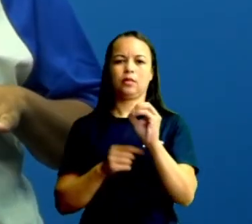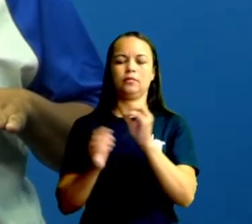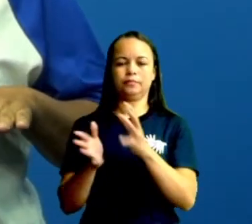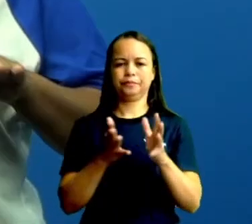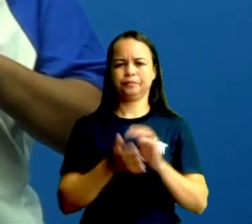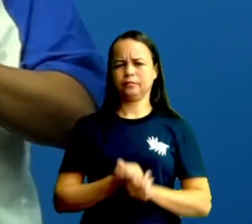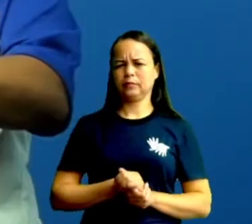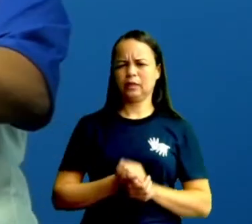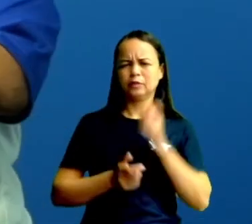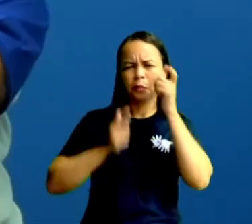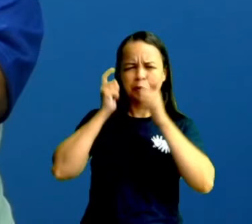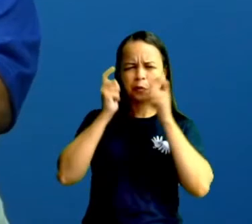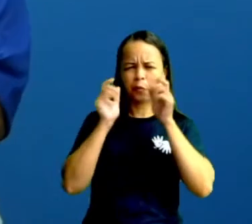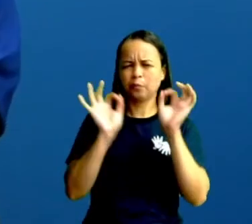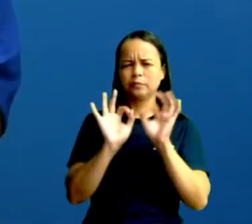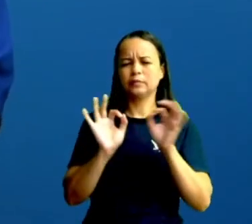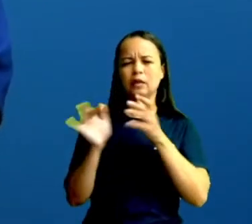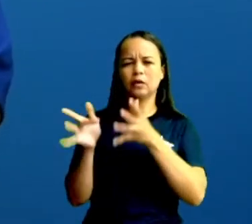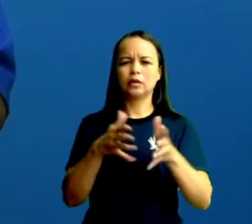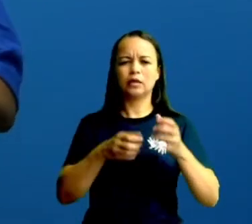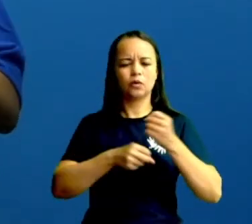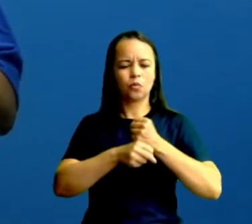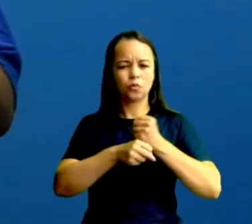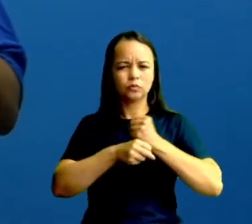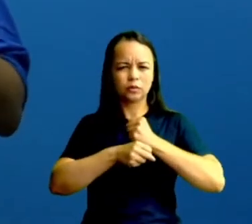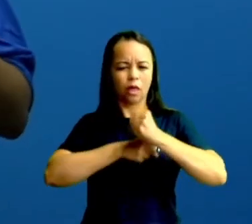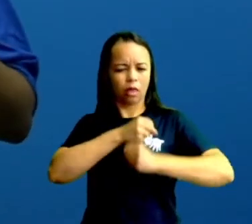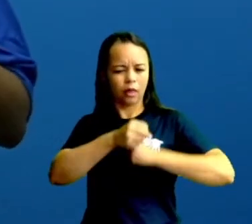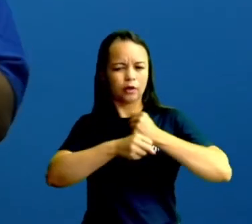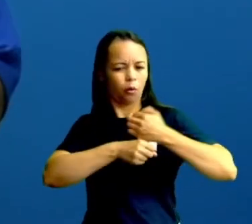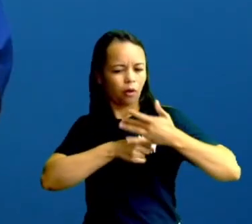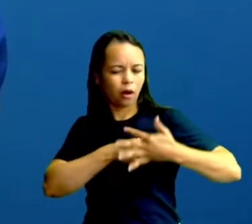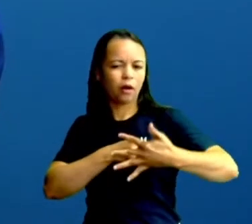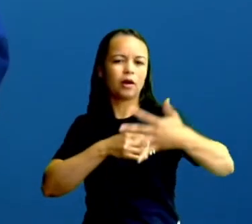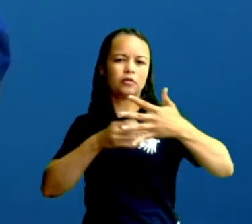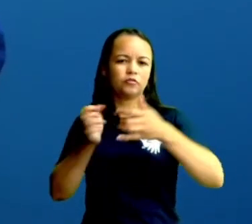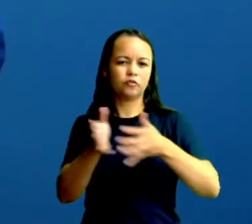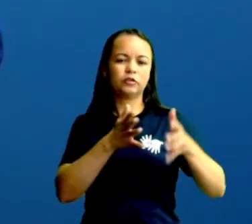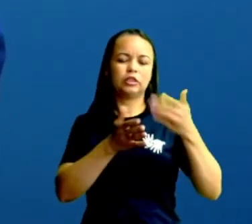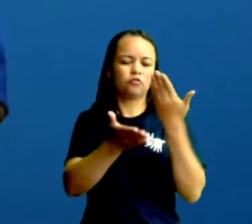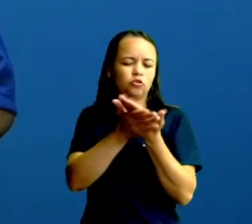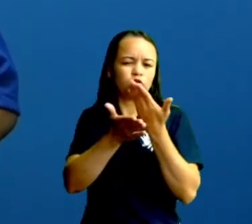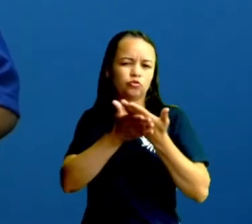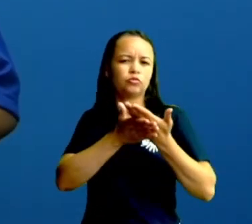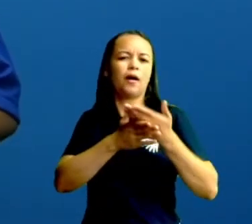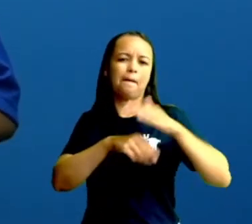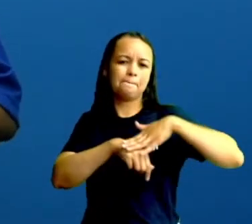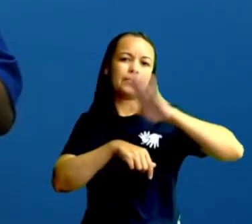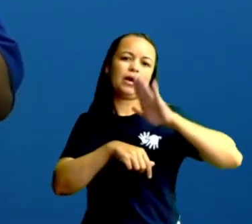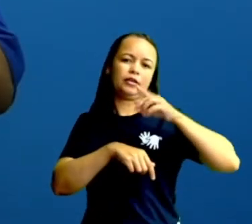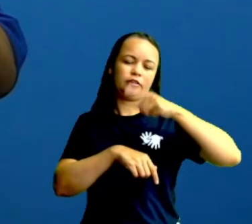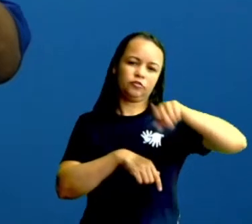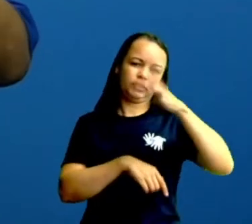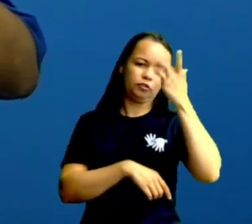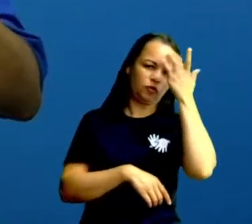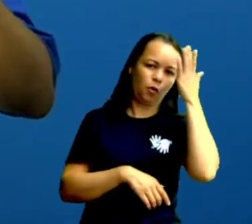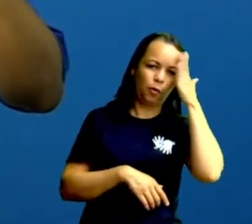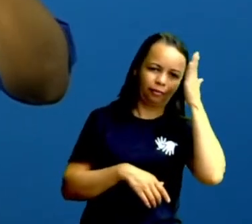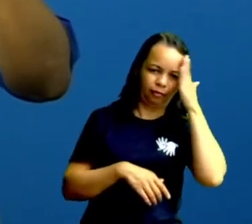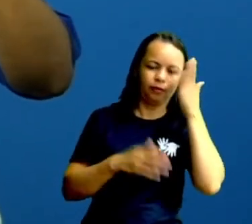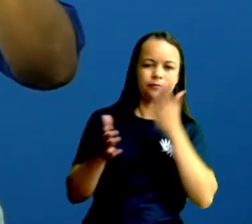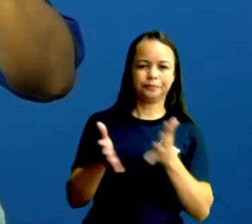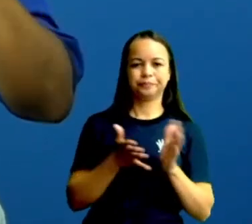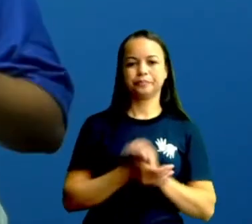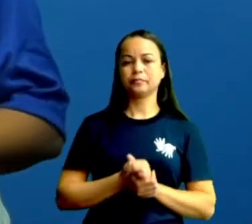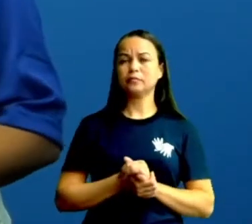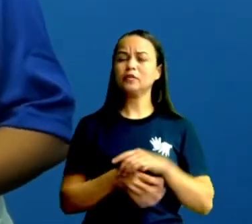se preocupe com isso não, porque ao longo dos anos vocês vão estudar mais e aí vai ficar bem mais fácil para compreender, tá certo? Deixa para quando